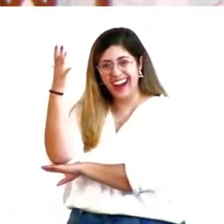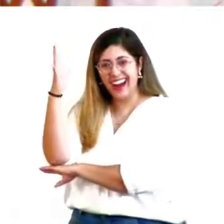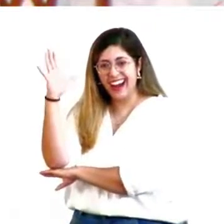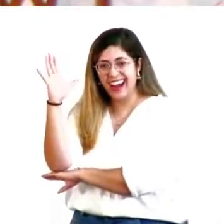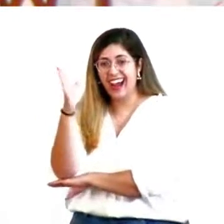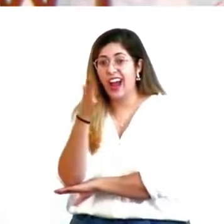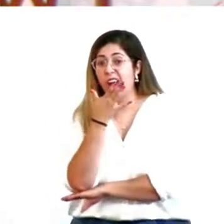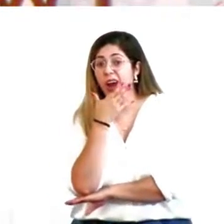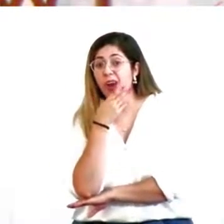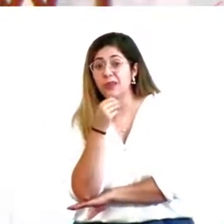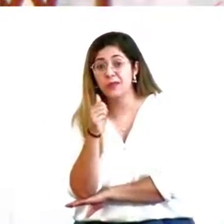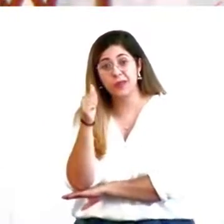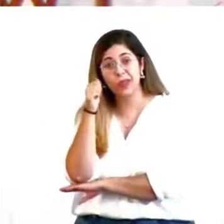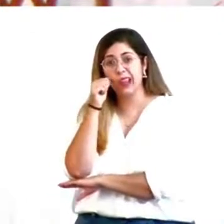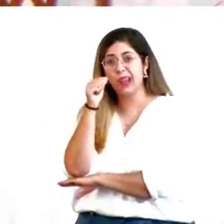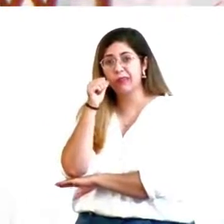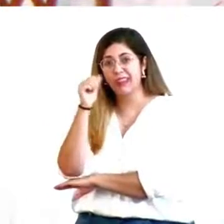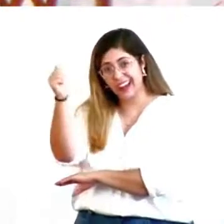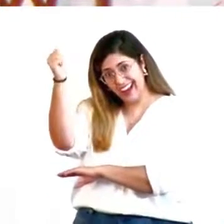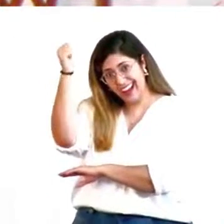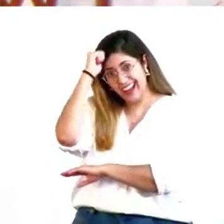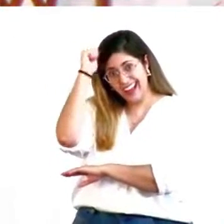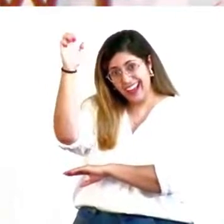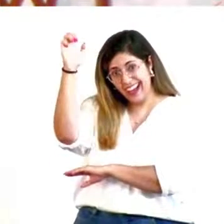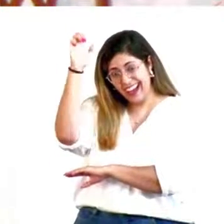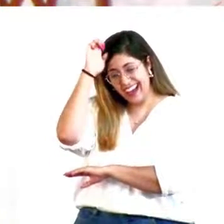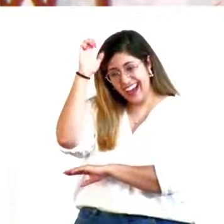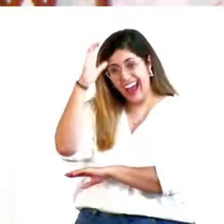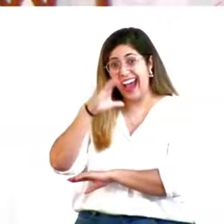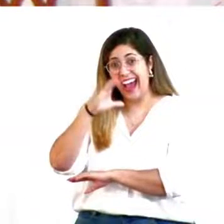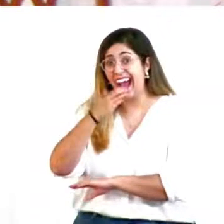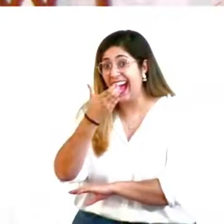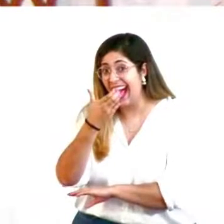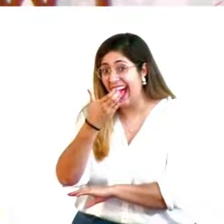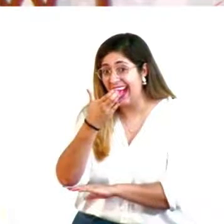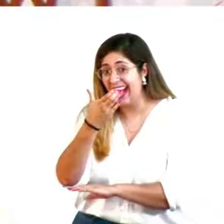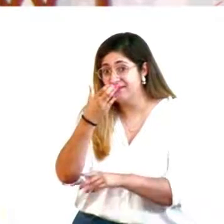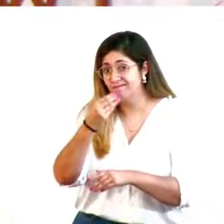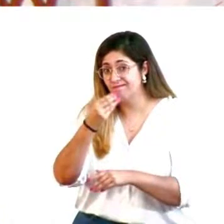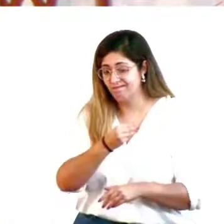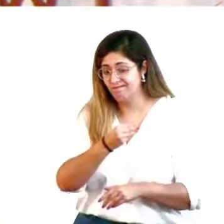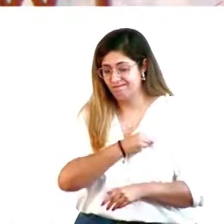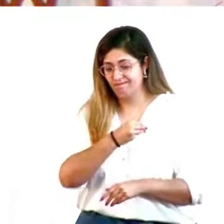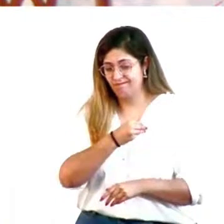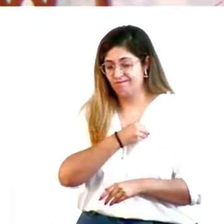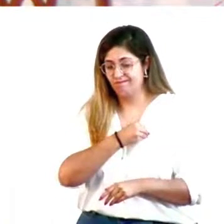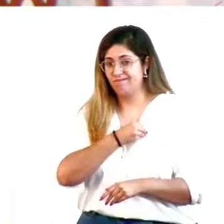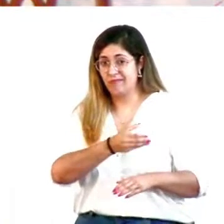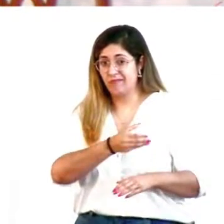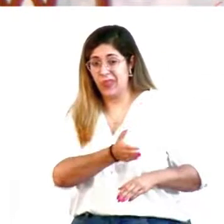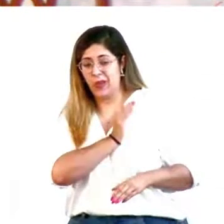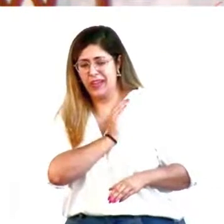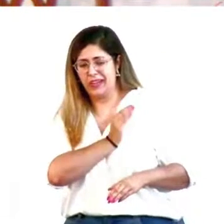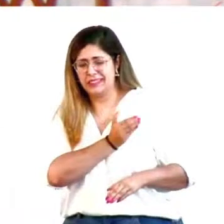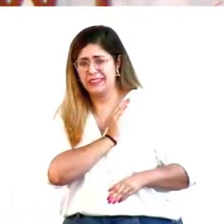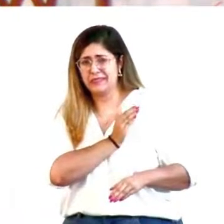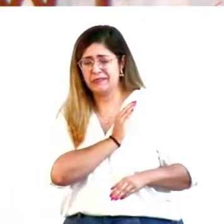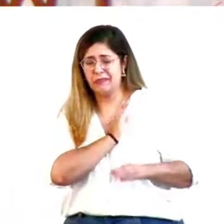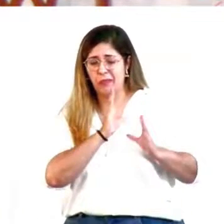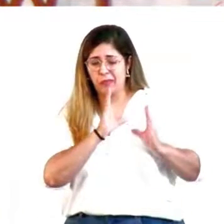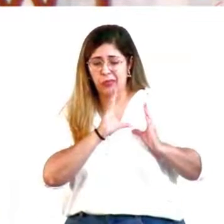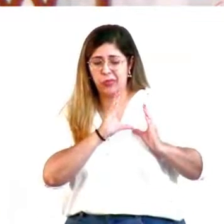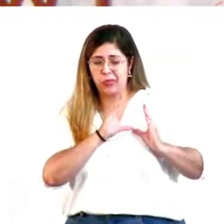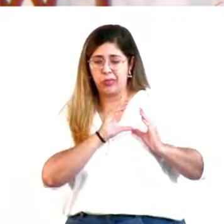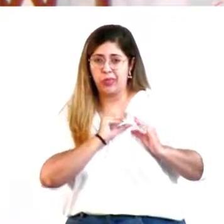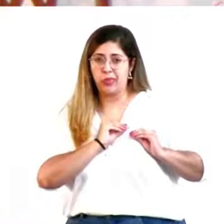a mulher comendo a fruta, e então o coração deles se tornando